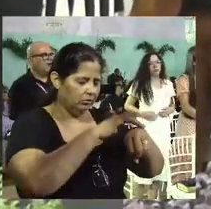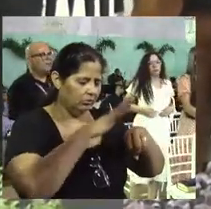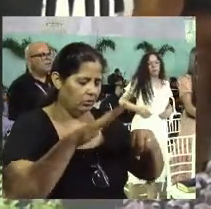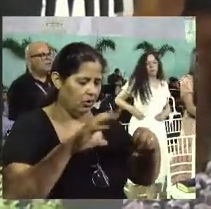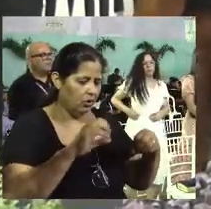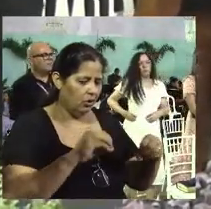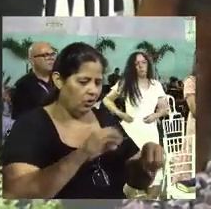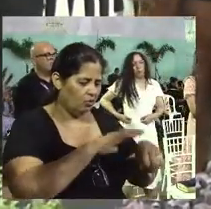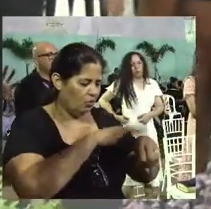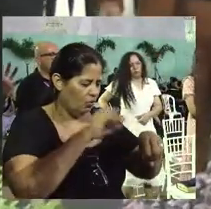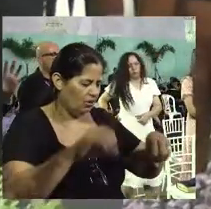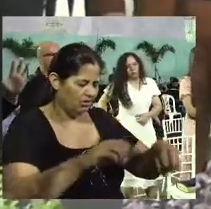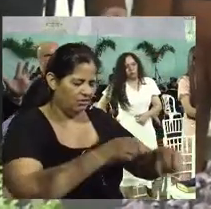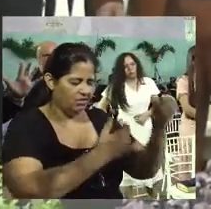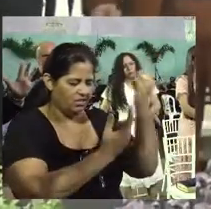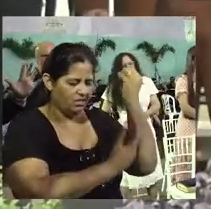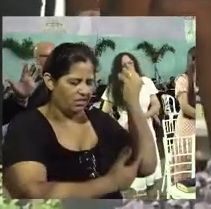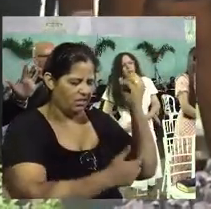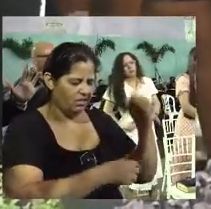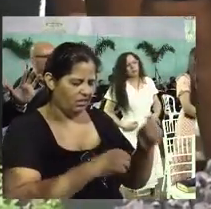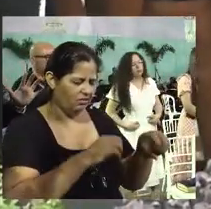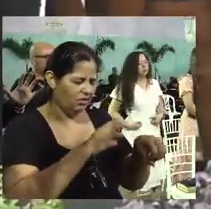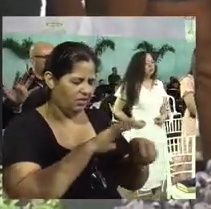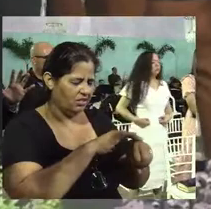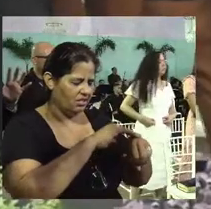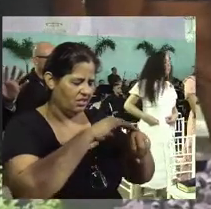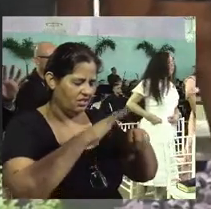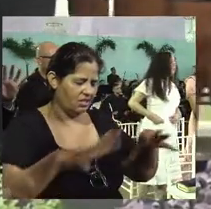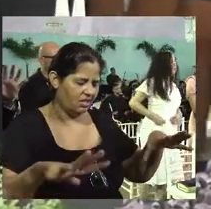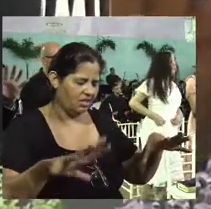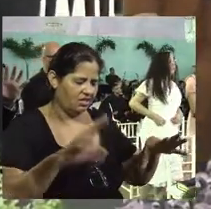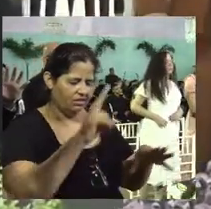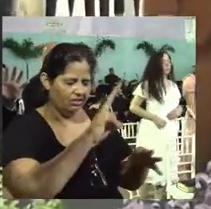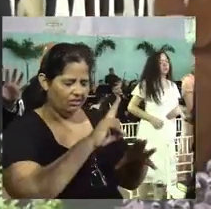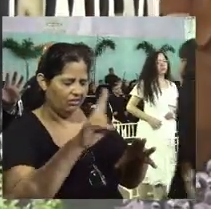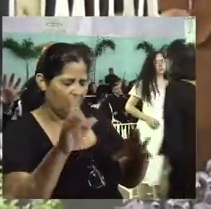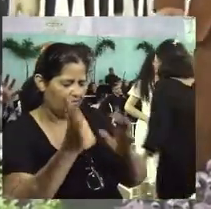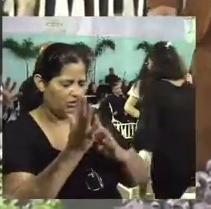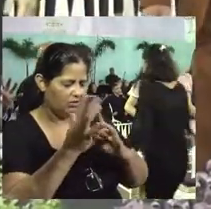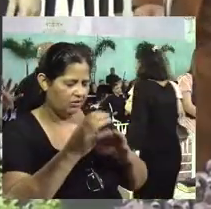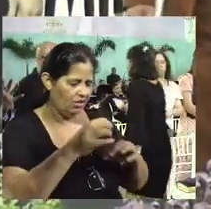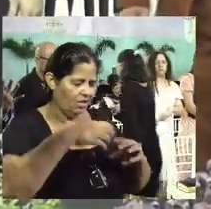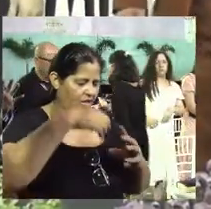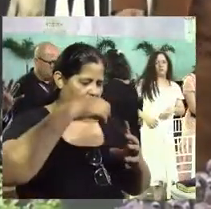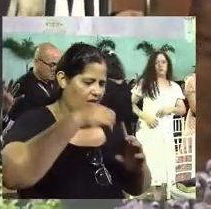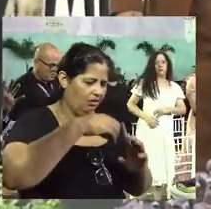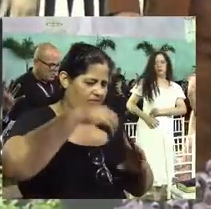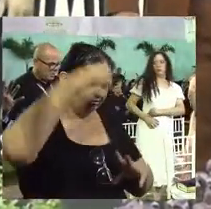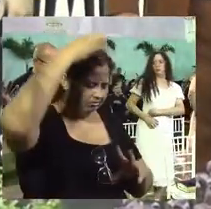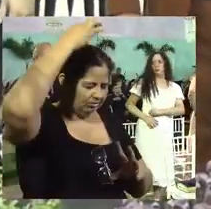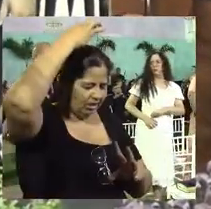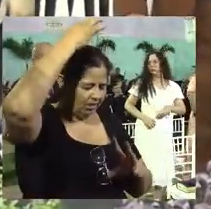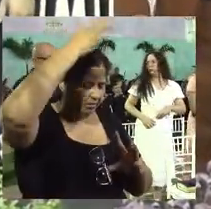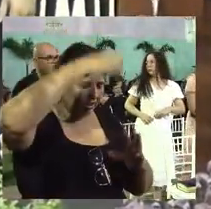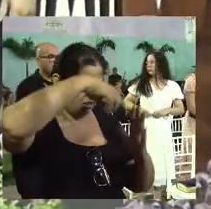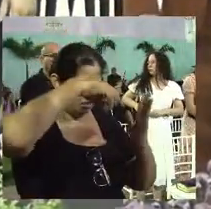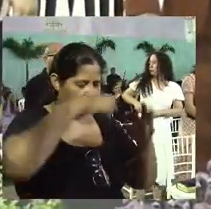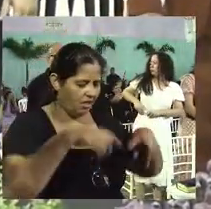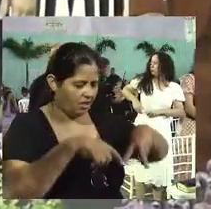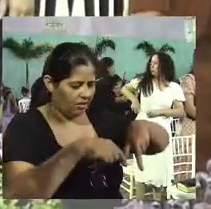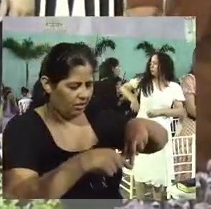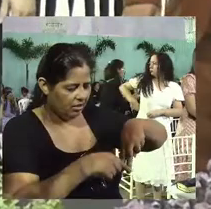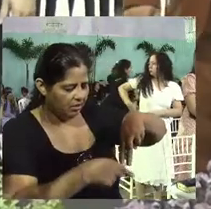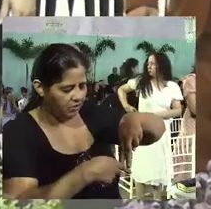Ossos cura nos nervos cura nos tendões sai do alto da cabeça planta dos pés ordenamos que essas